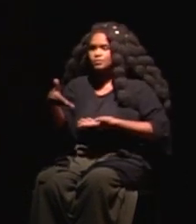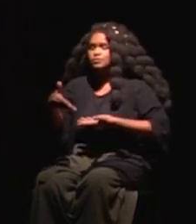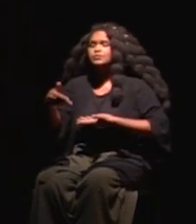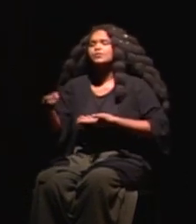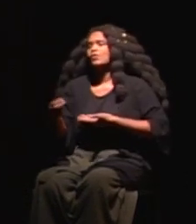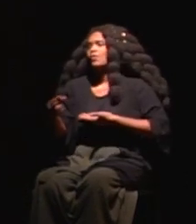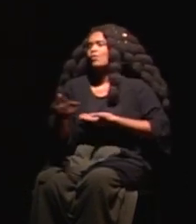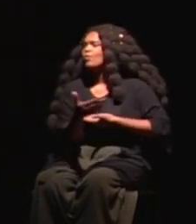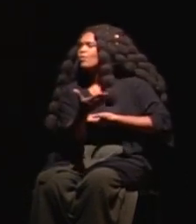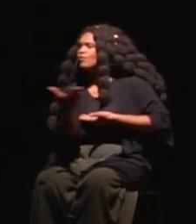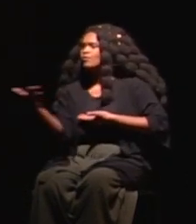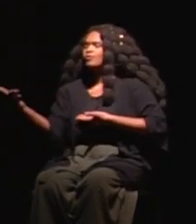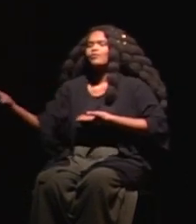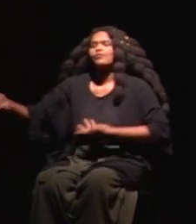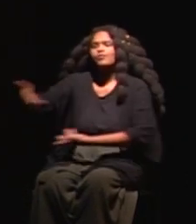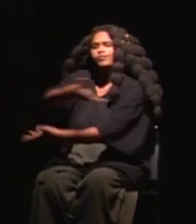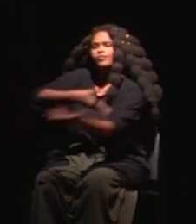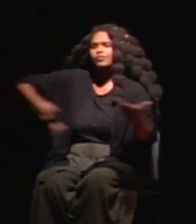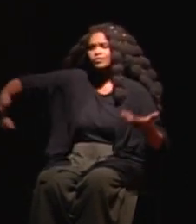outros, porque são muitos,